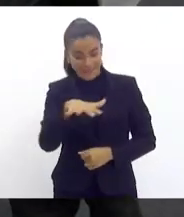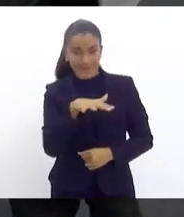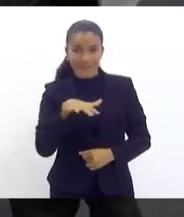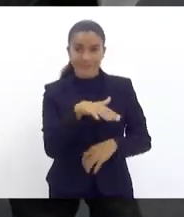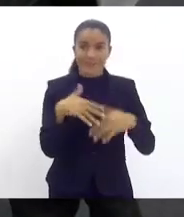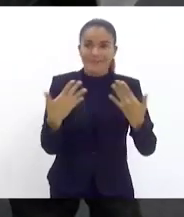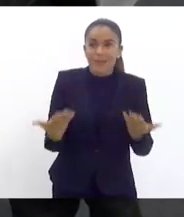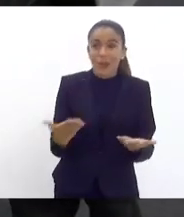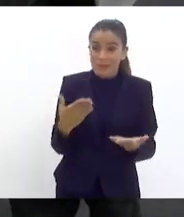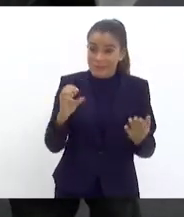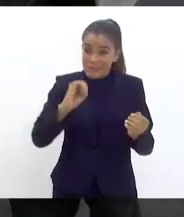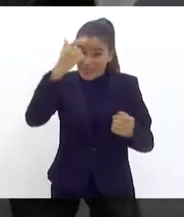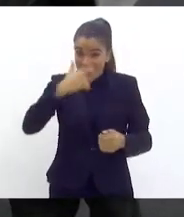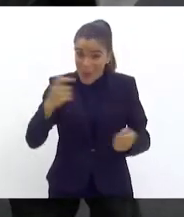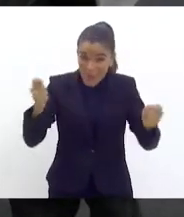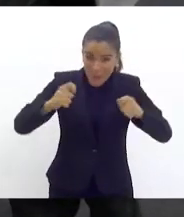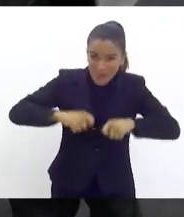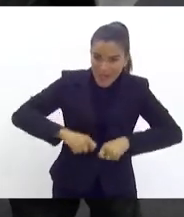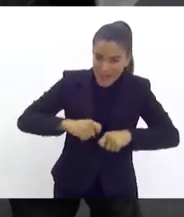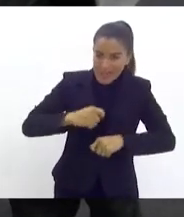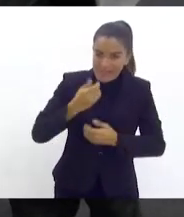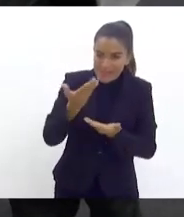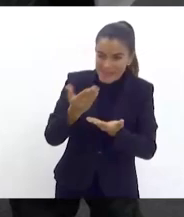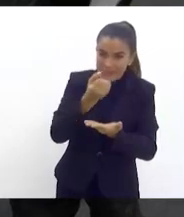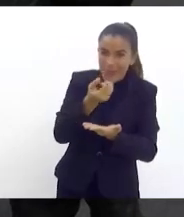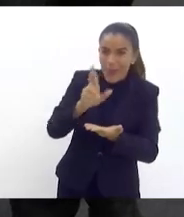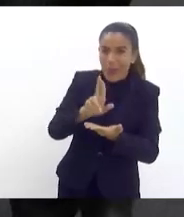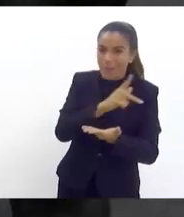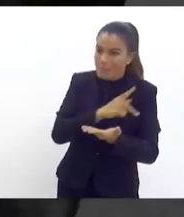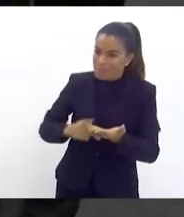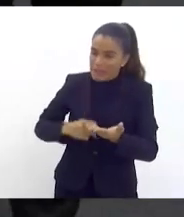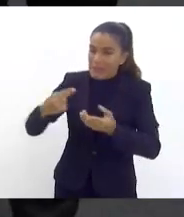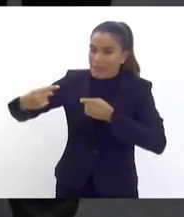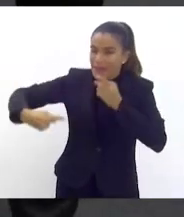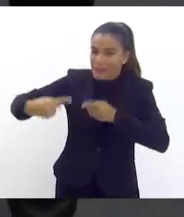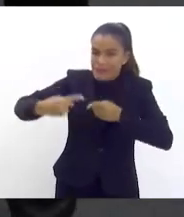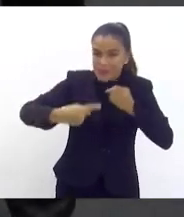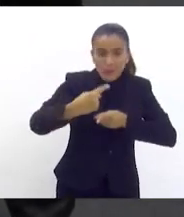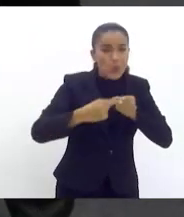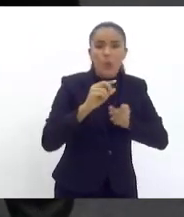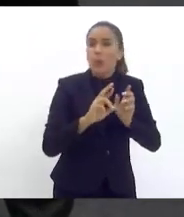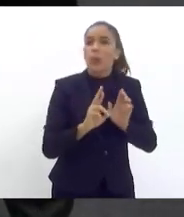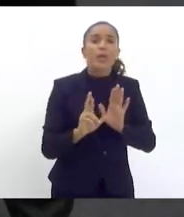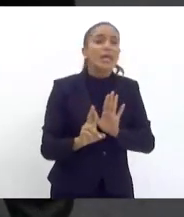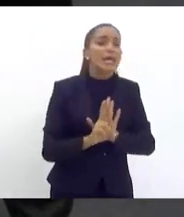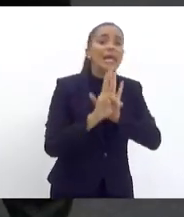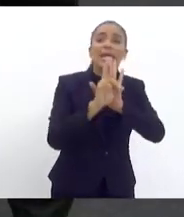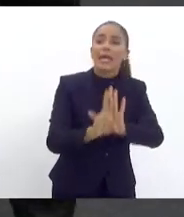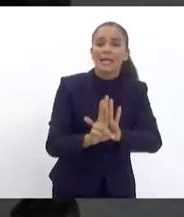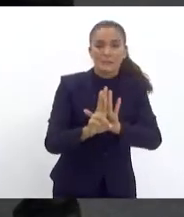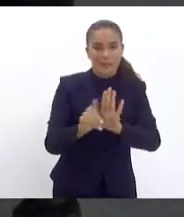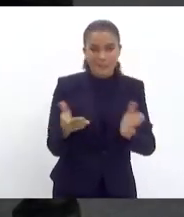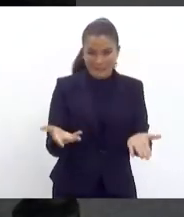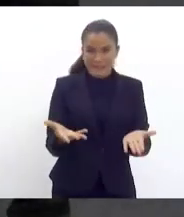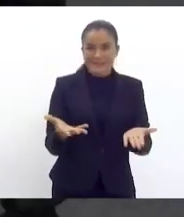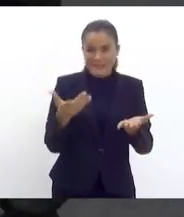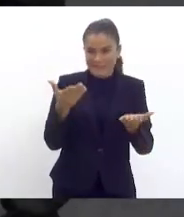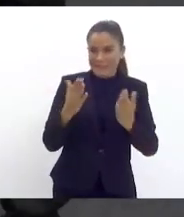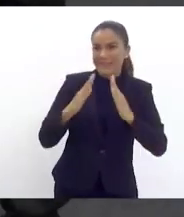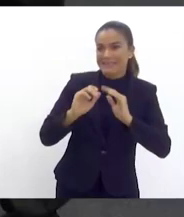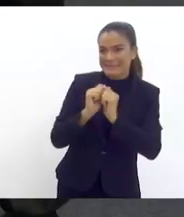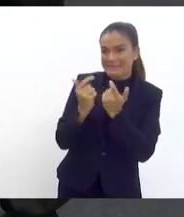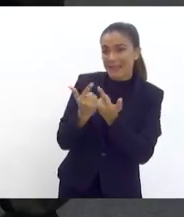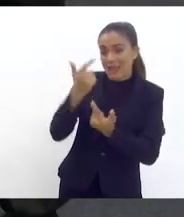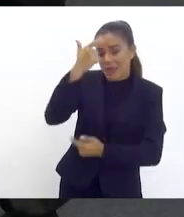Então, se eu pudesse, senhor presidente, discutir o que representa essa casa hoje no seu trabalho, eu gostaria, porque aqui